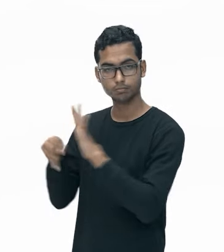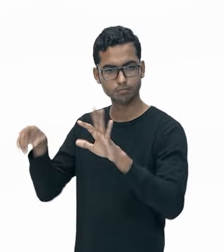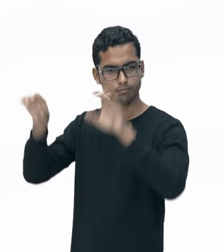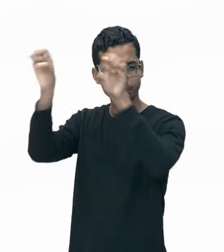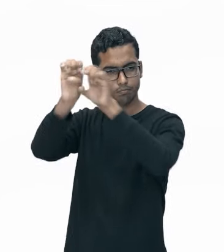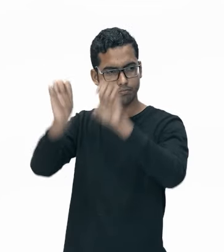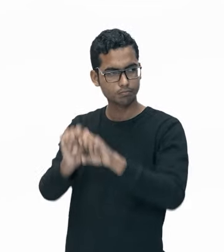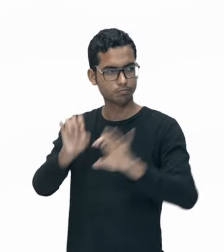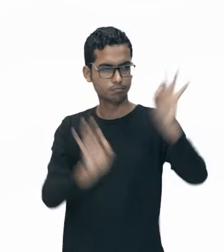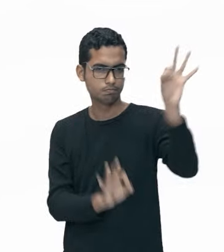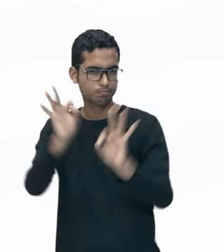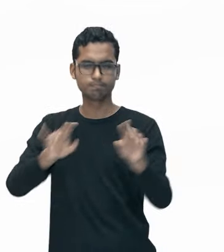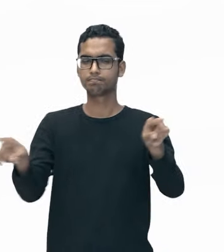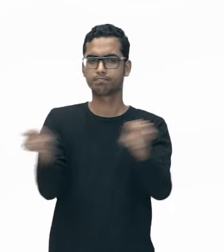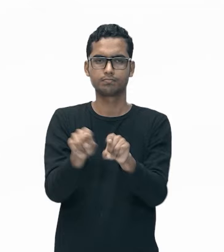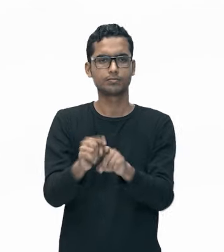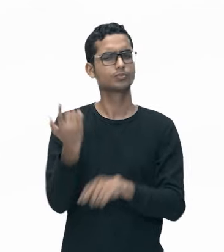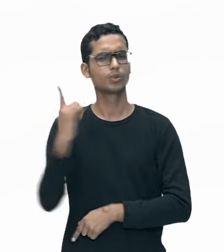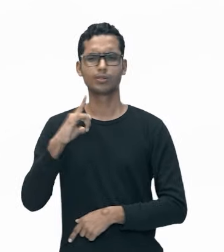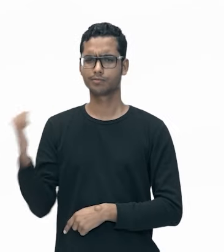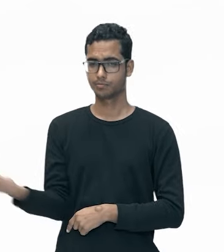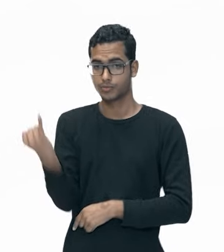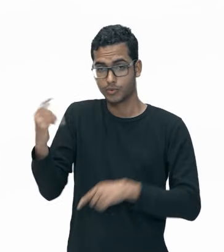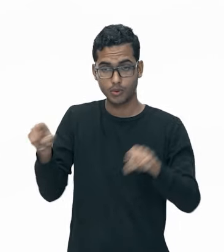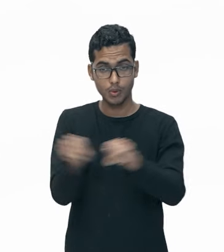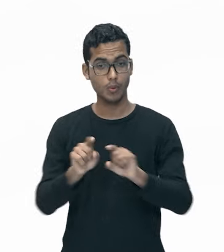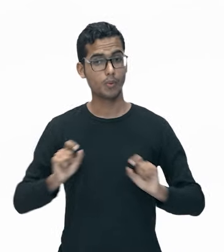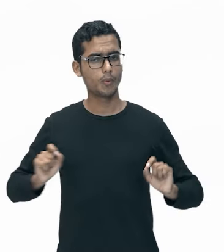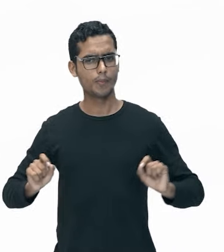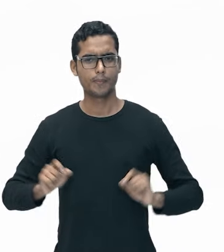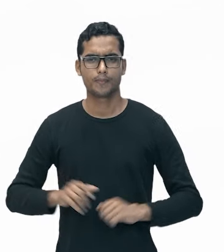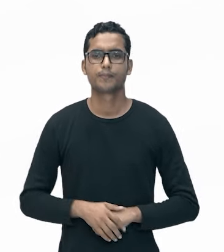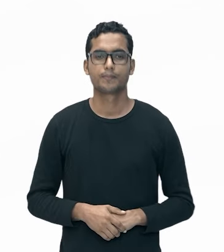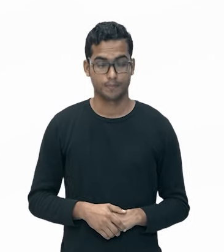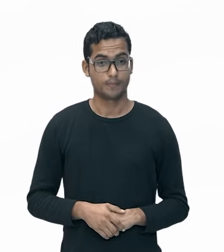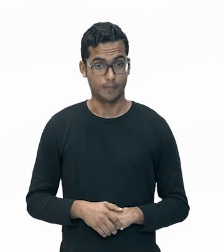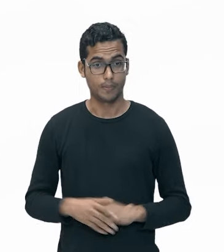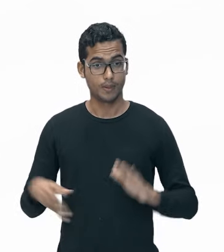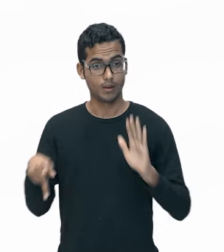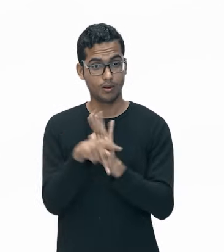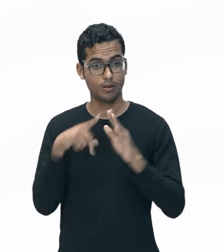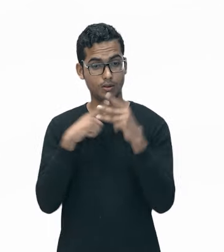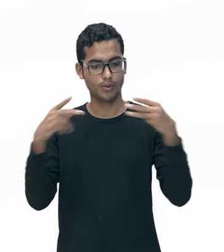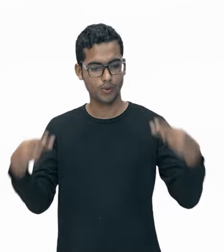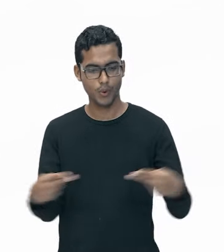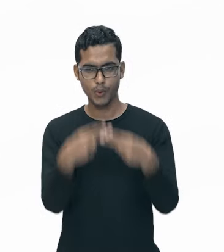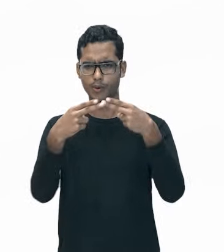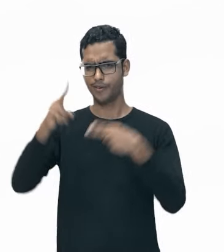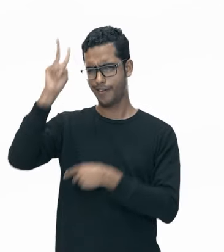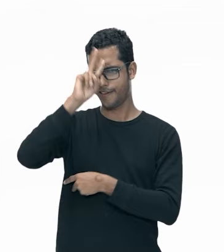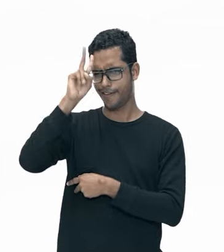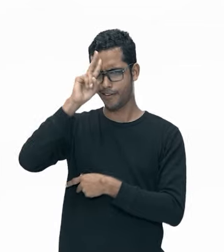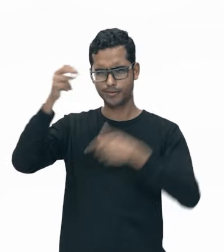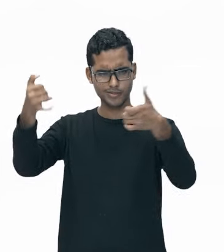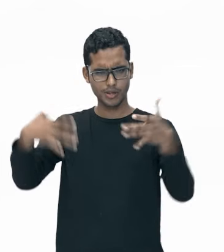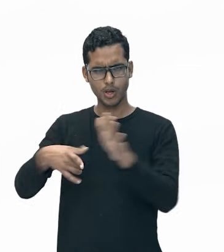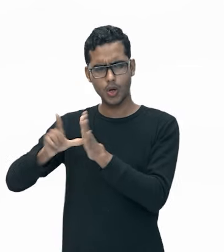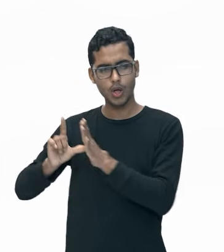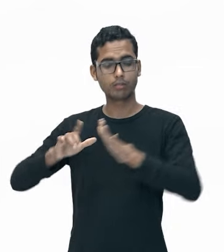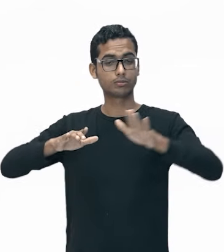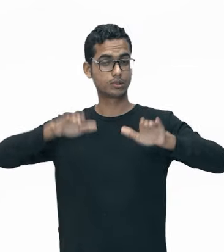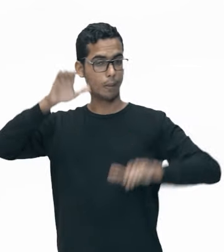cadeia outra coisa importante eu vou colocar em destaque é a ligação dupla lembram-se que eu comentei que dependendo